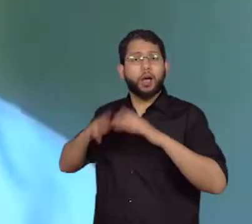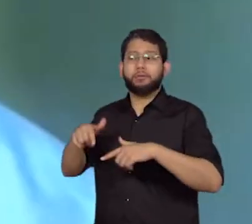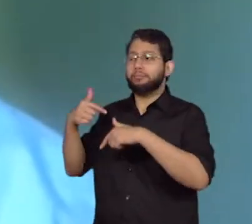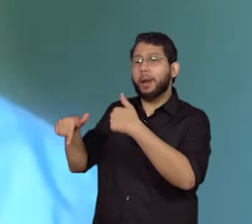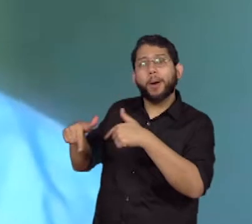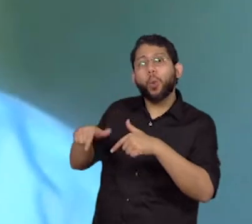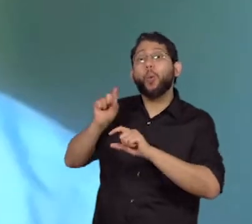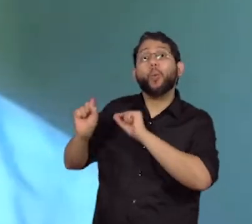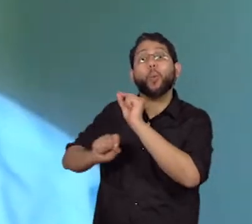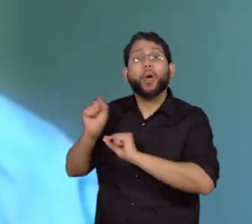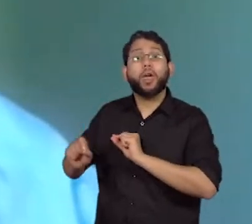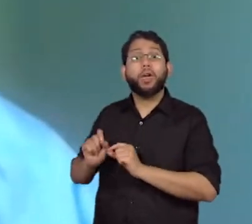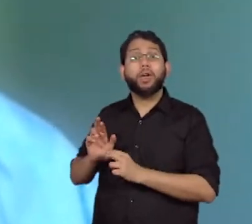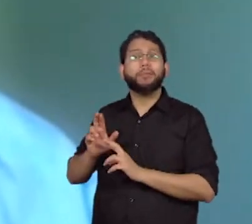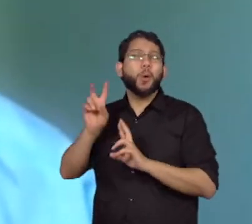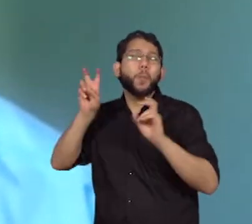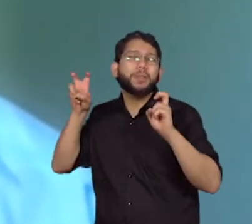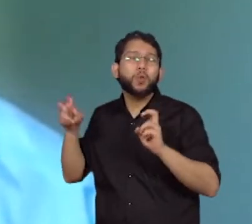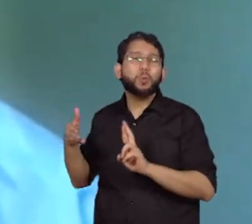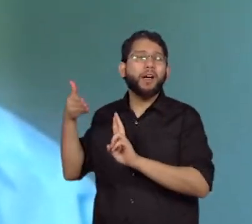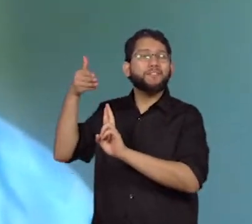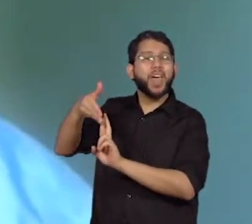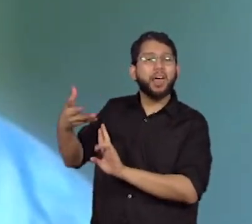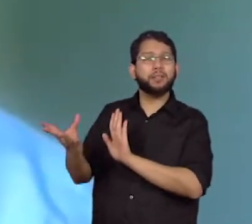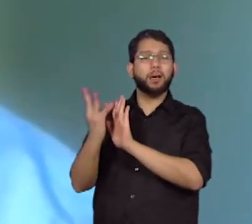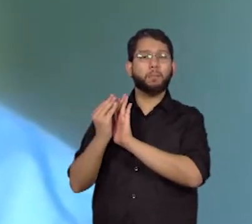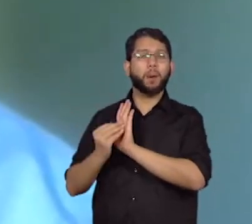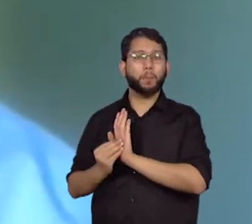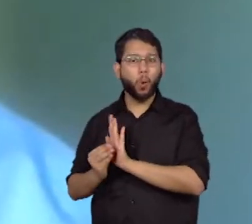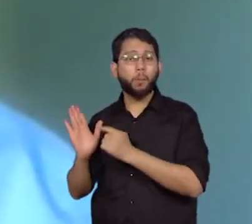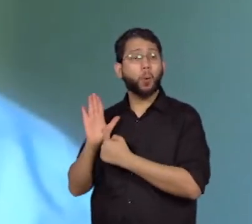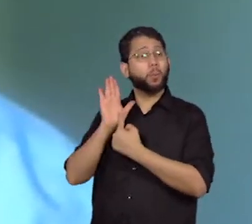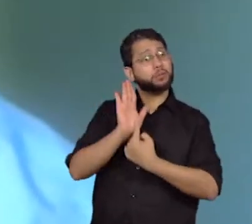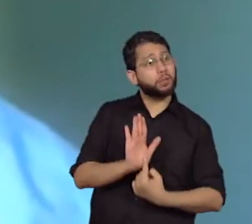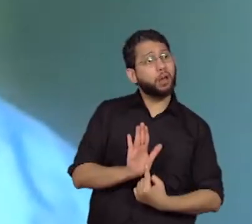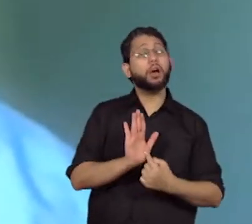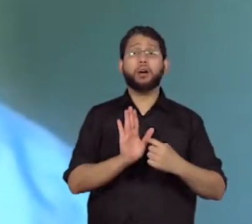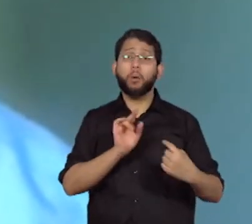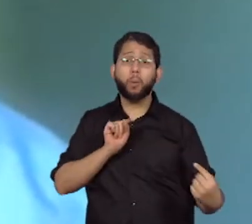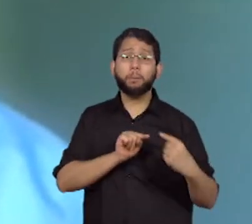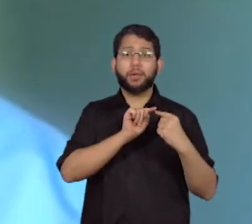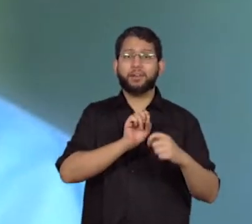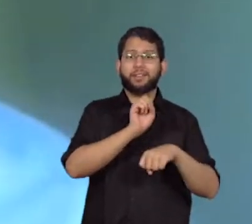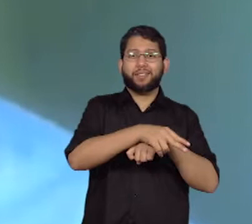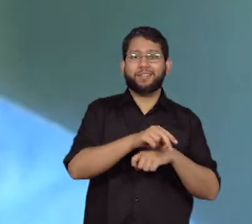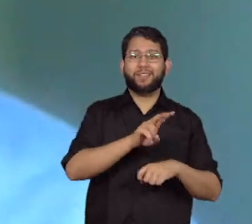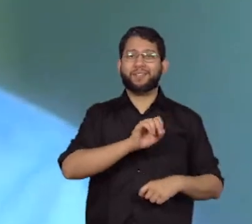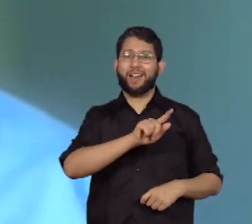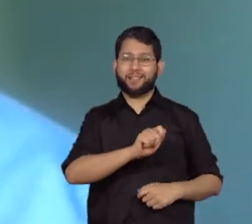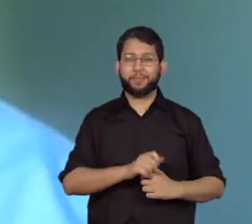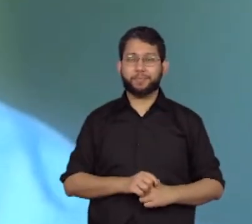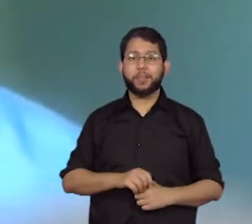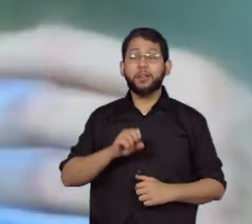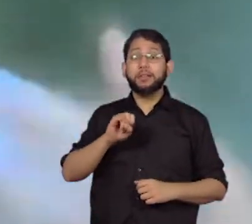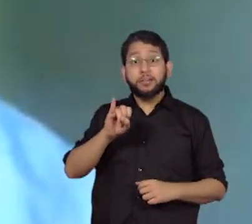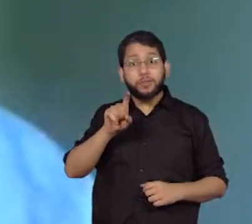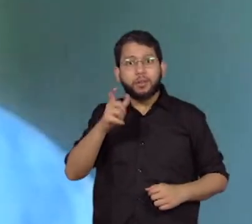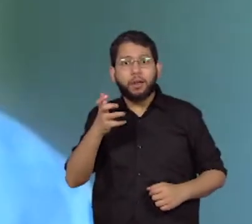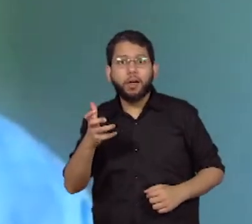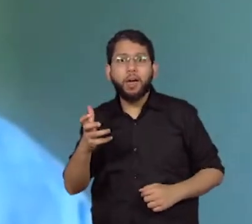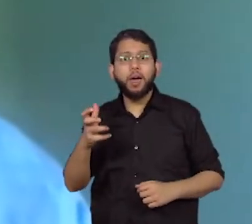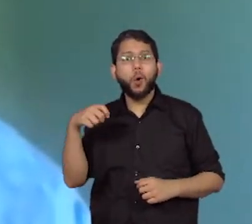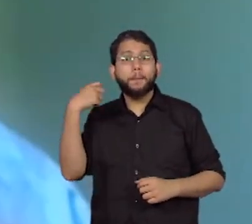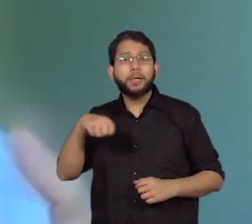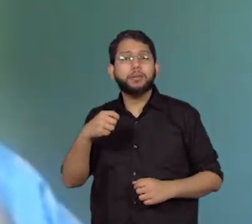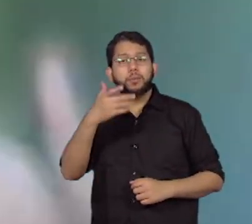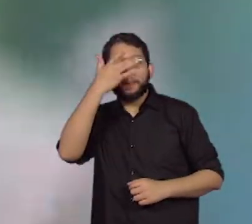Quais são suas referências para te levar para aquela vaga? Eu acho que quando você não tem um nome, uma marca, o grande desafio é você